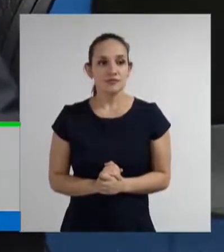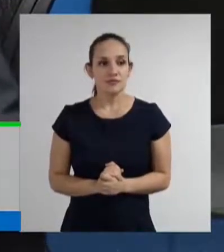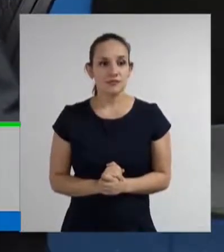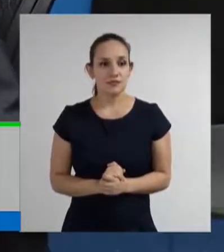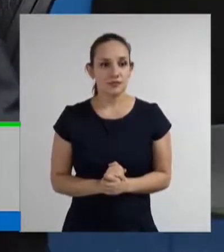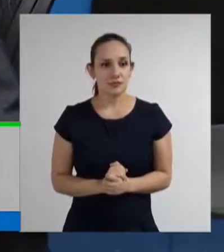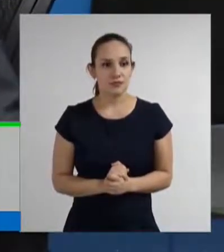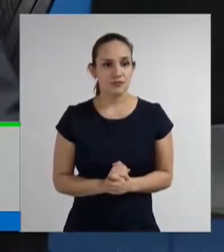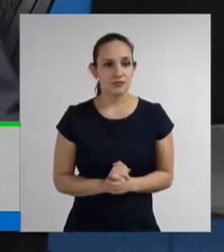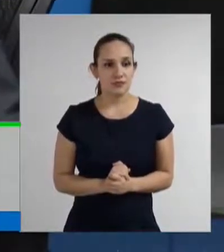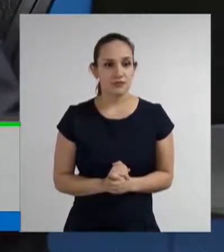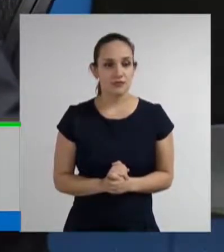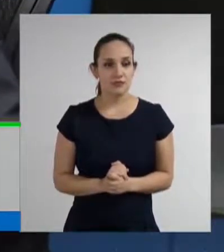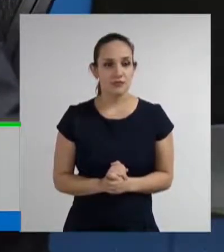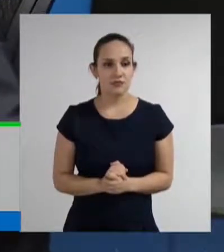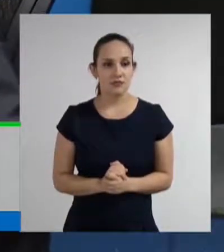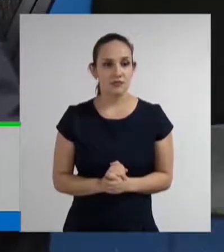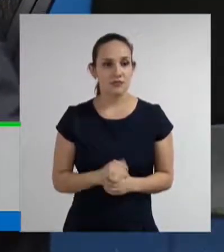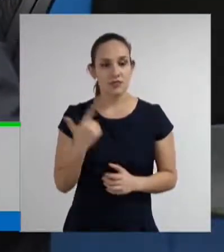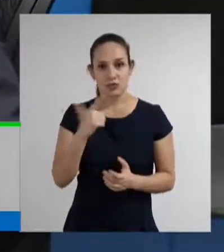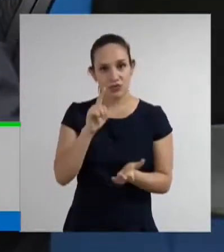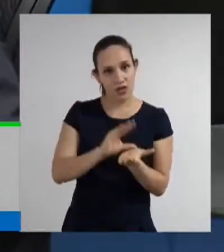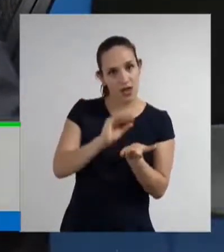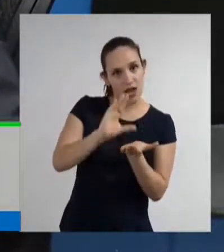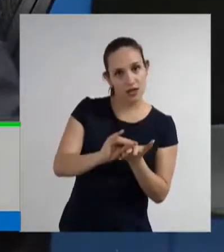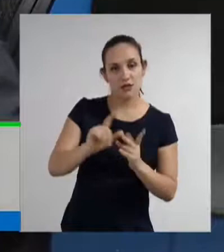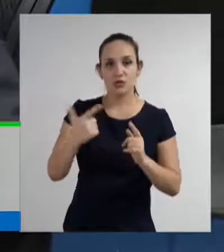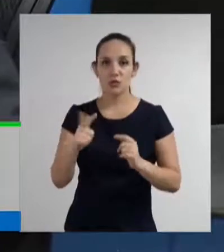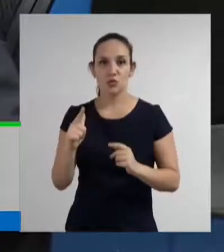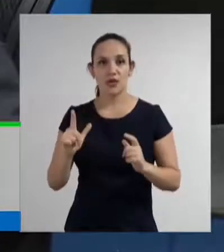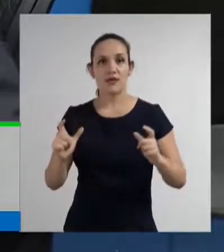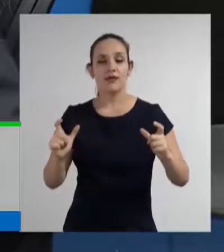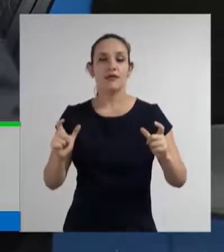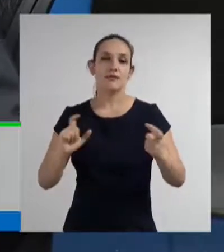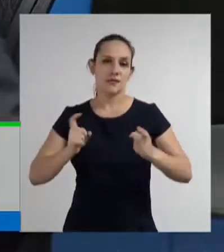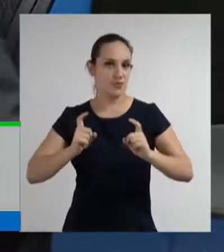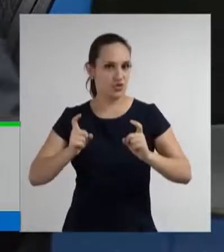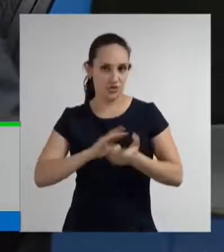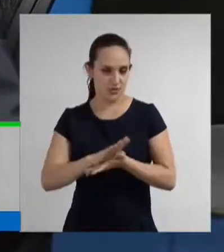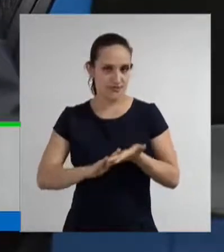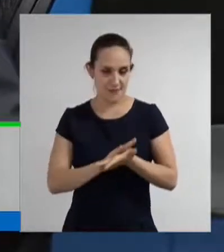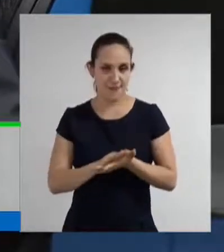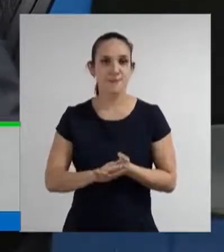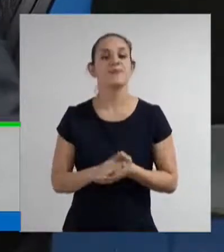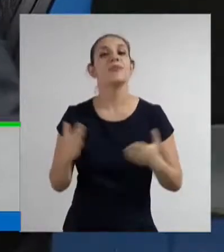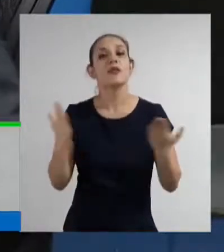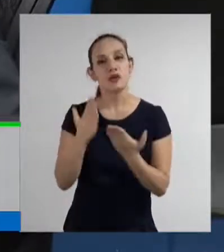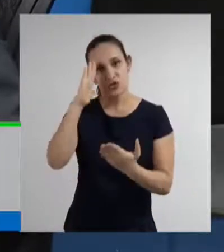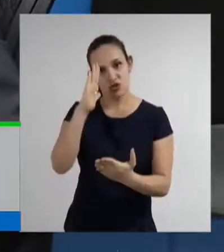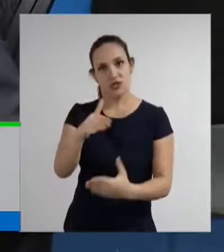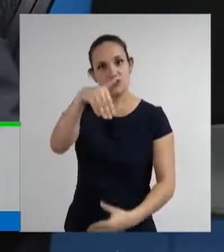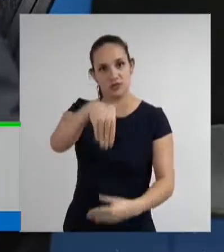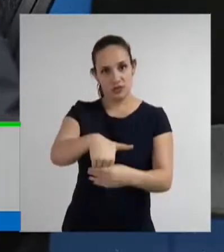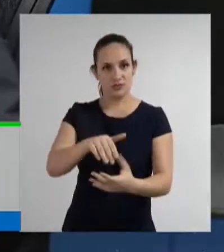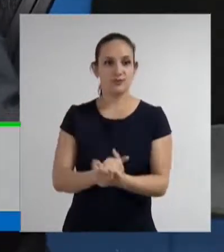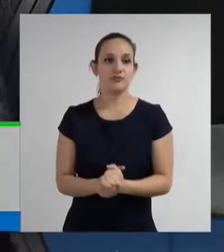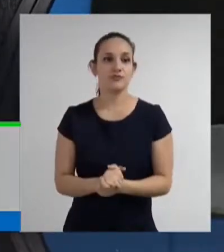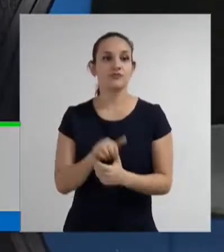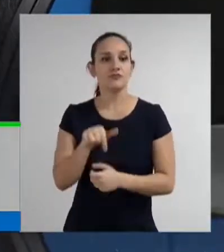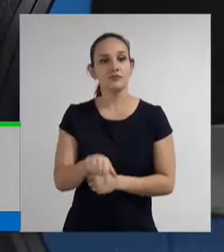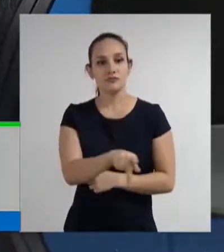Não havendo nem ata, nem expediente, passamos direto à ordem do dia.